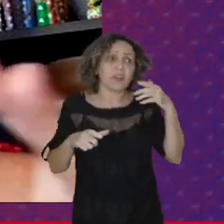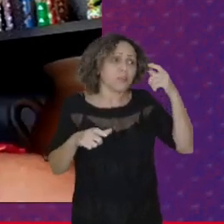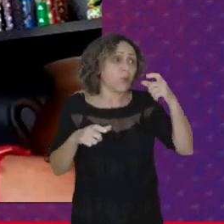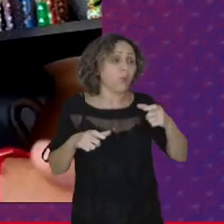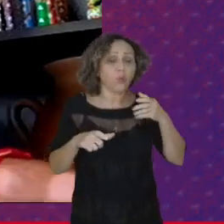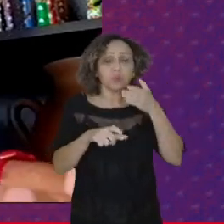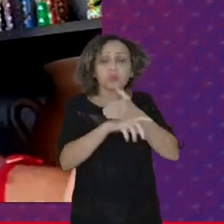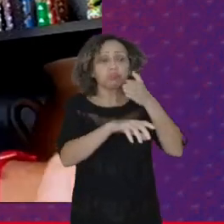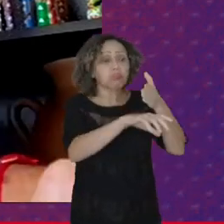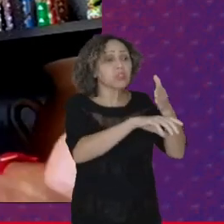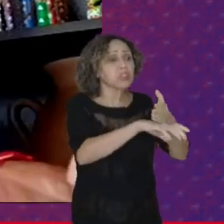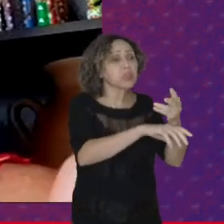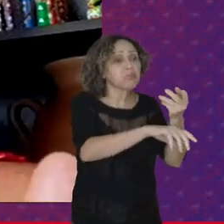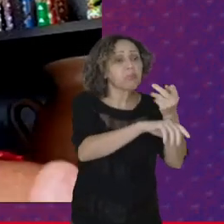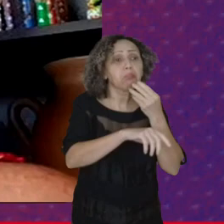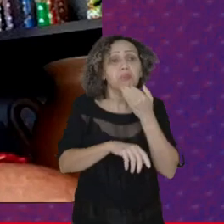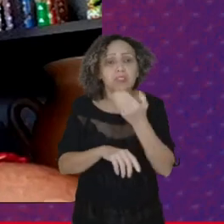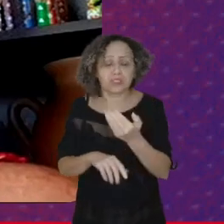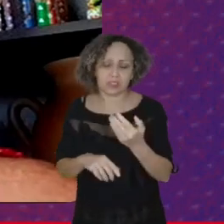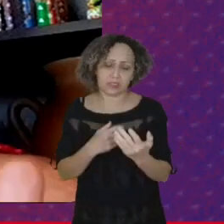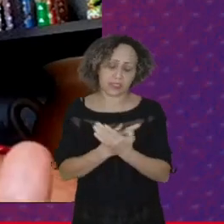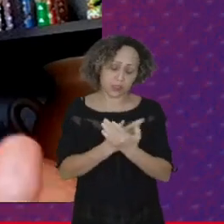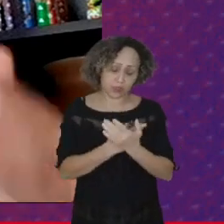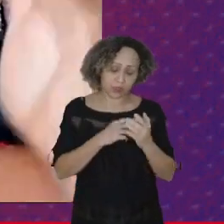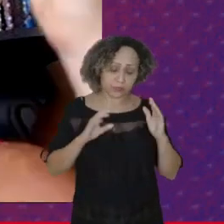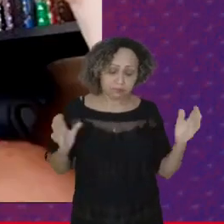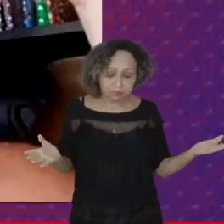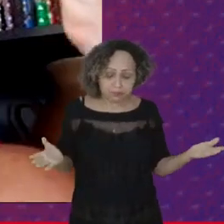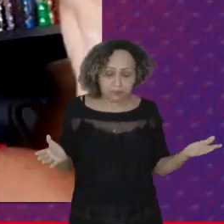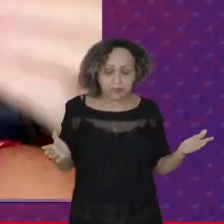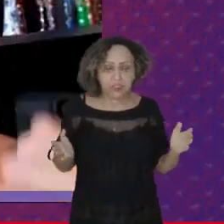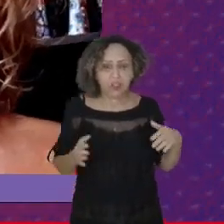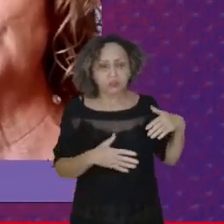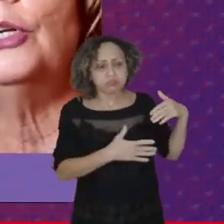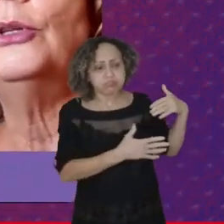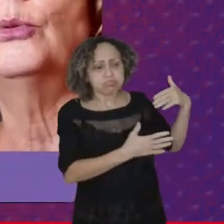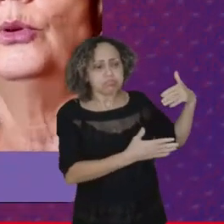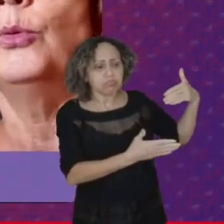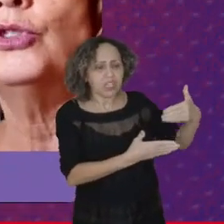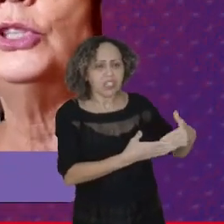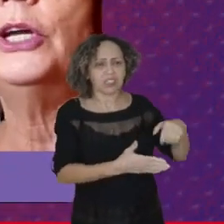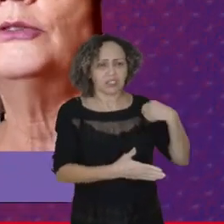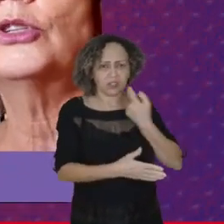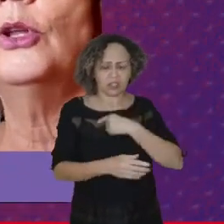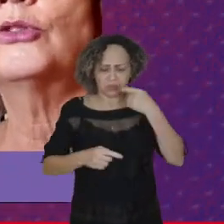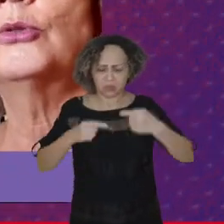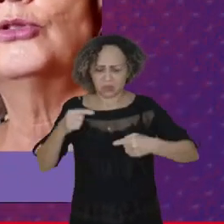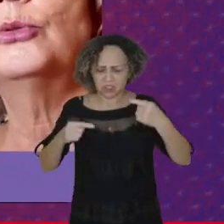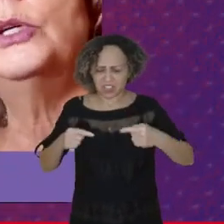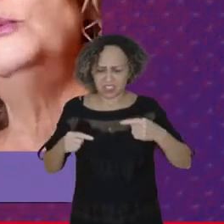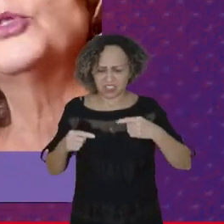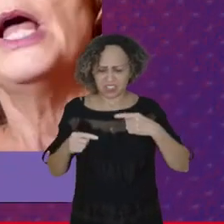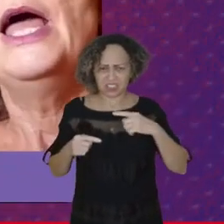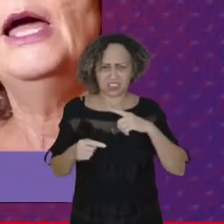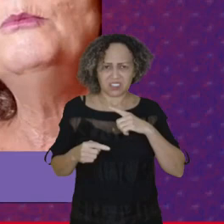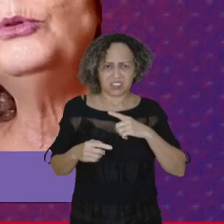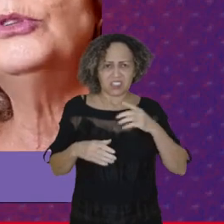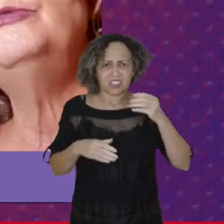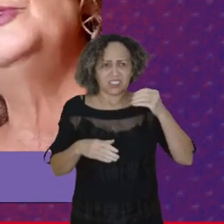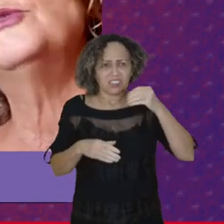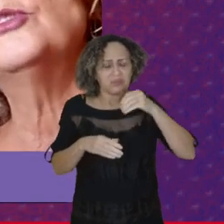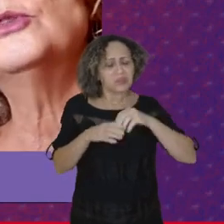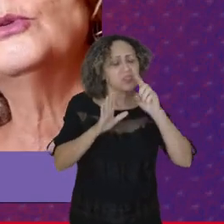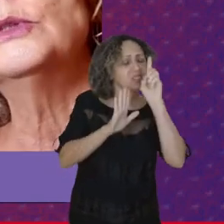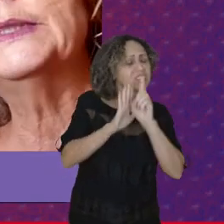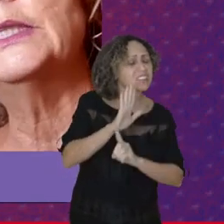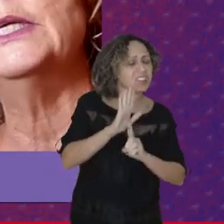bem que ao longo dessas décadas, com a nossa política, por mais que a gente tenha escrito os direitos que nós construímos, é